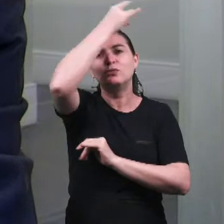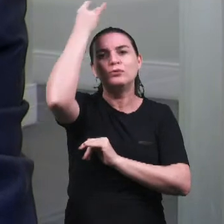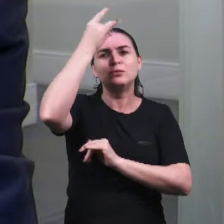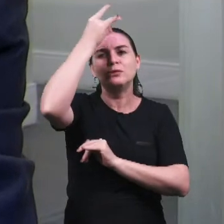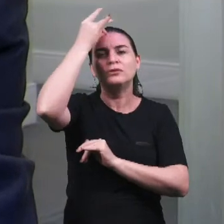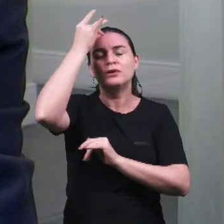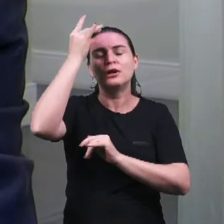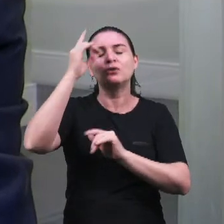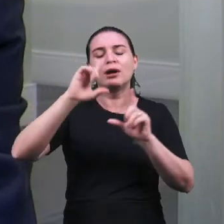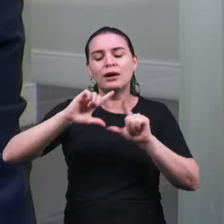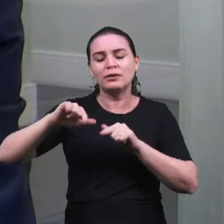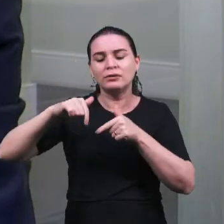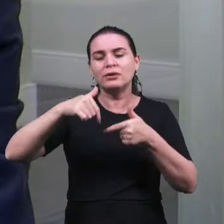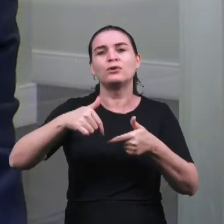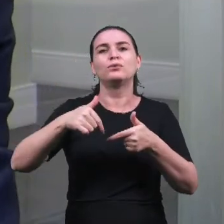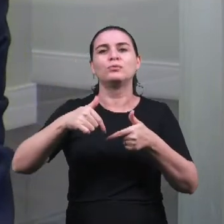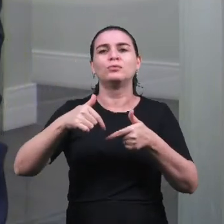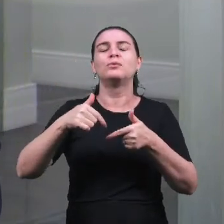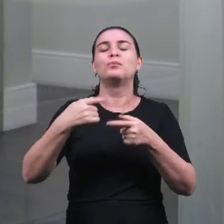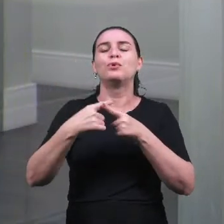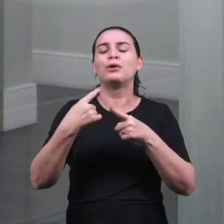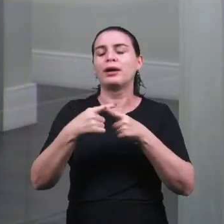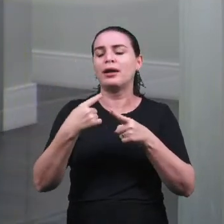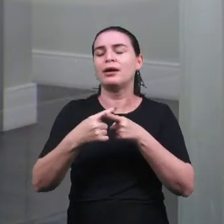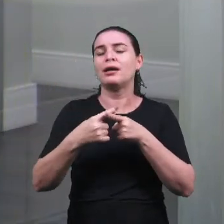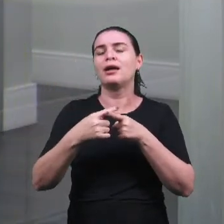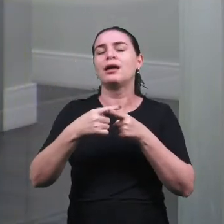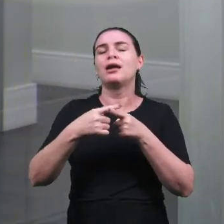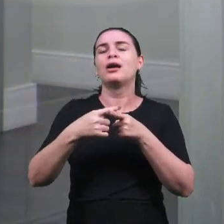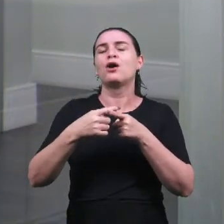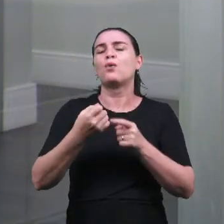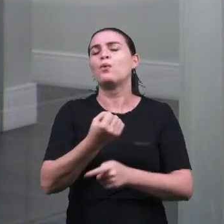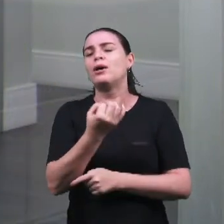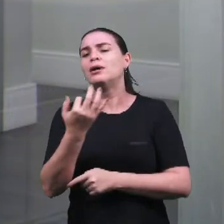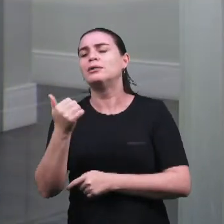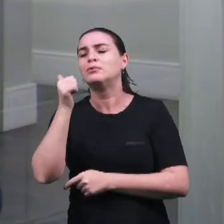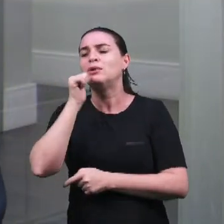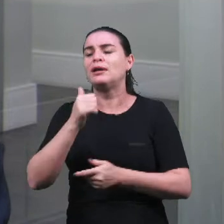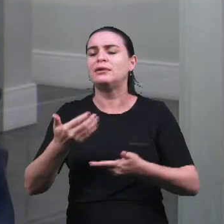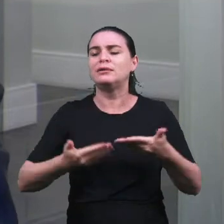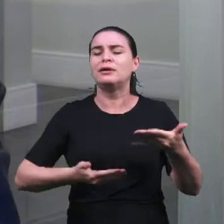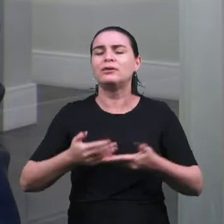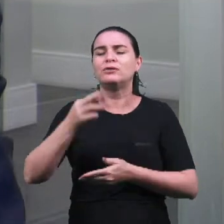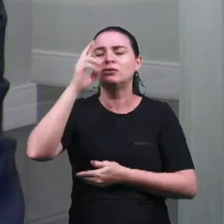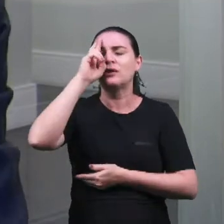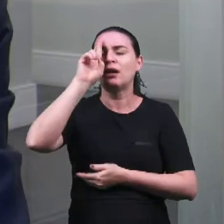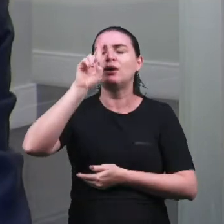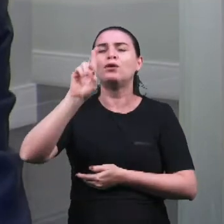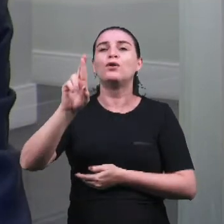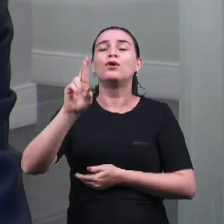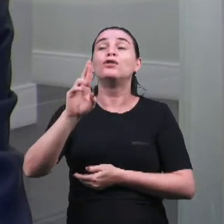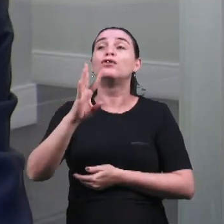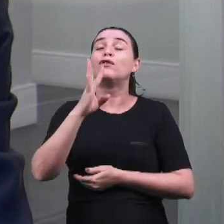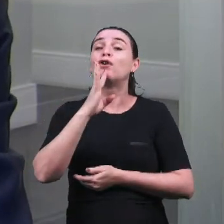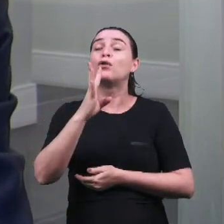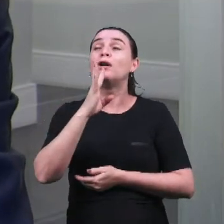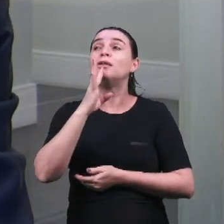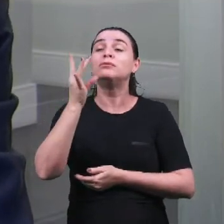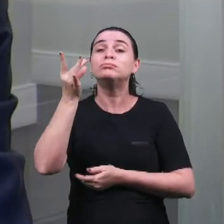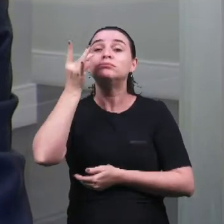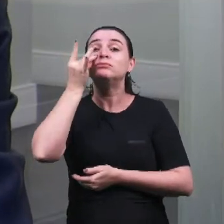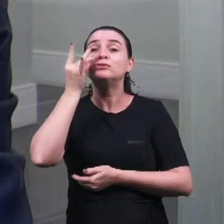Então, mas a ovelha tem esse amor, assim, quantas irmãs oram pela gente, que nós só vamos conhecer pessoalmente na eternidade,